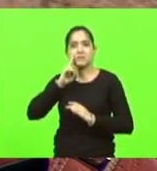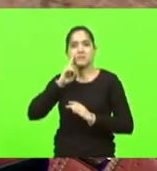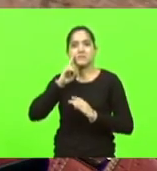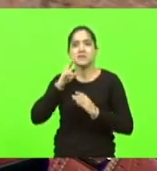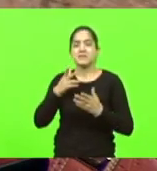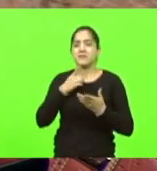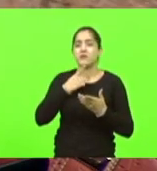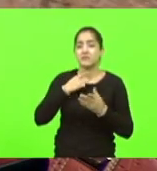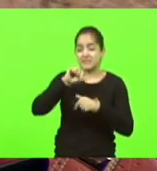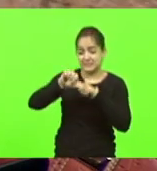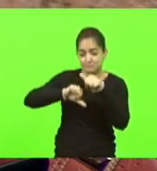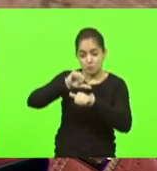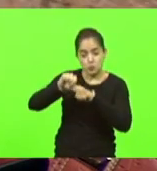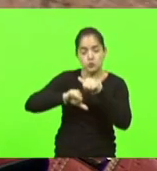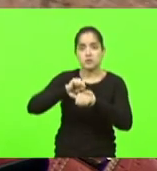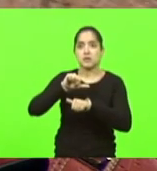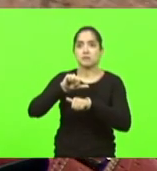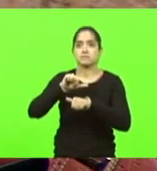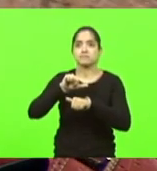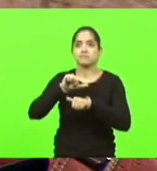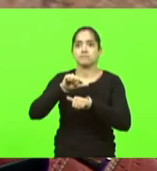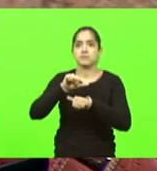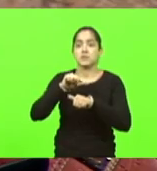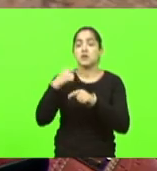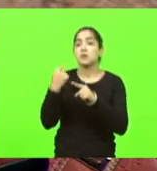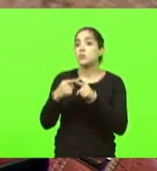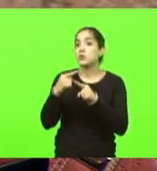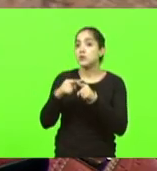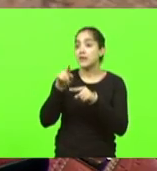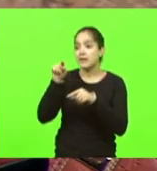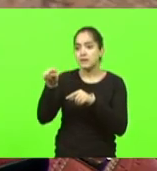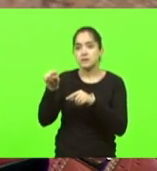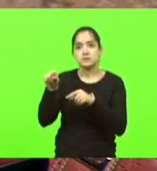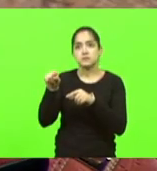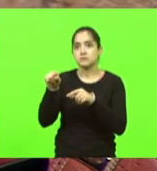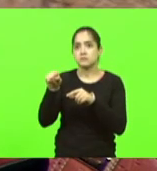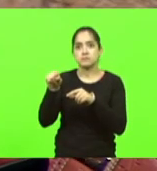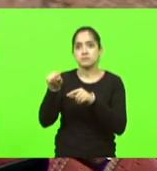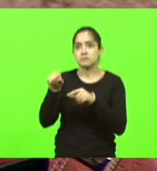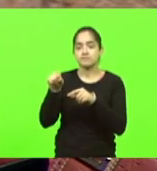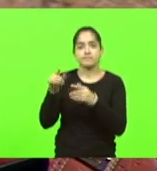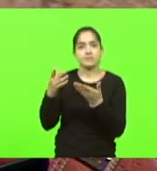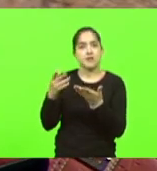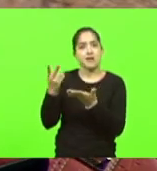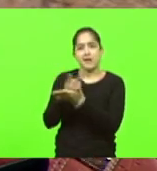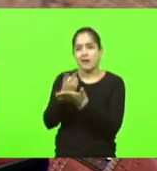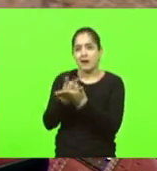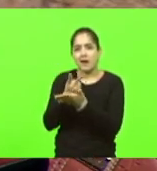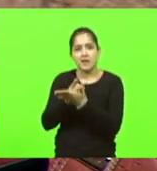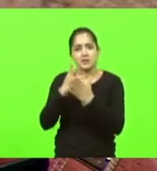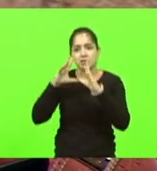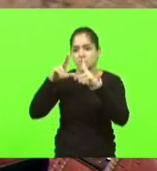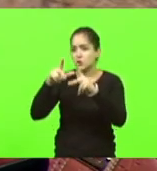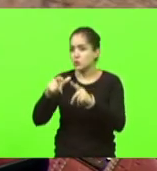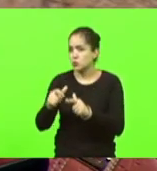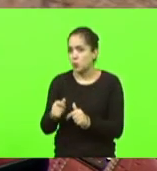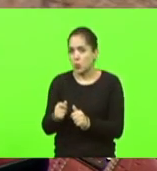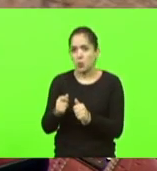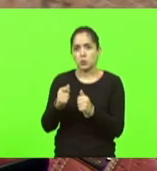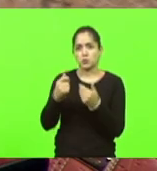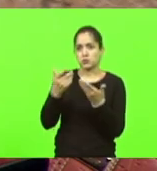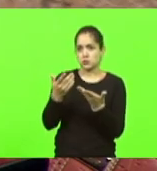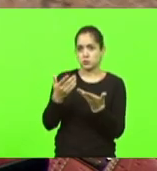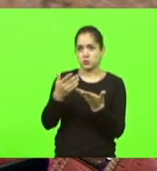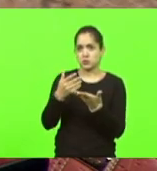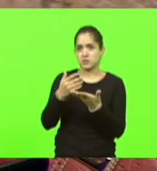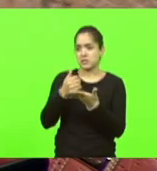voto se não fosse meu compromisso com a polícia civil por que não se faz isso com os colegas Deputado dizer que todos os colegas aqui que não estão